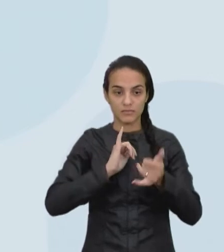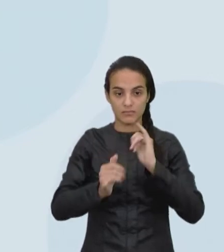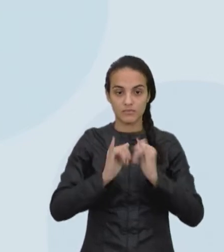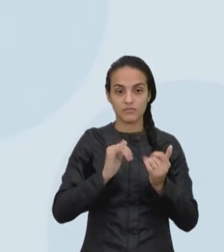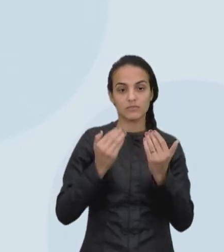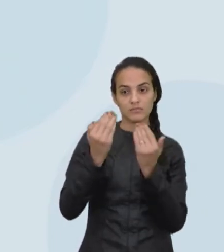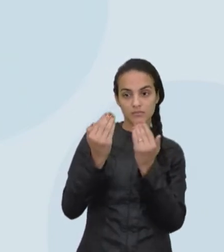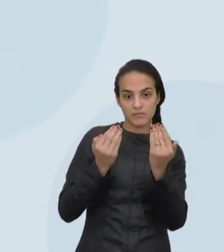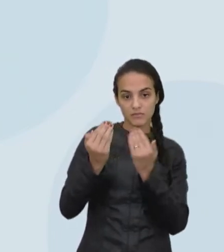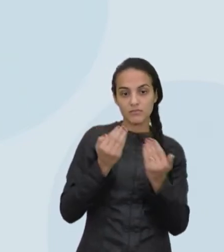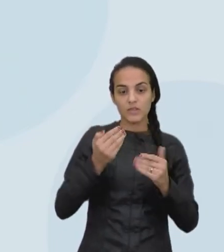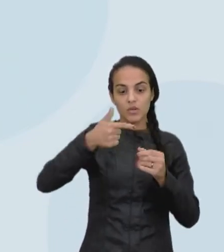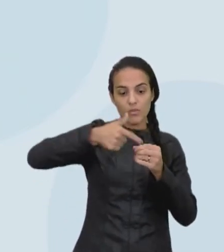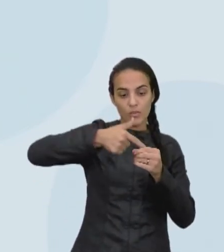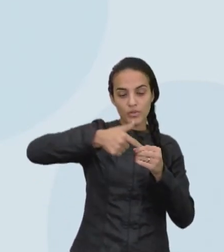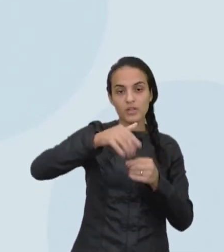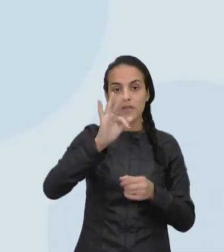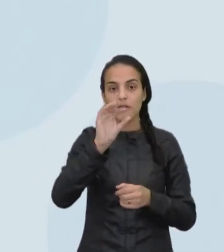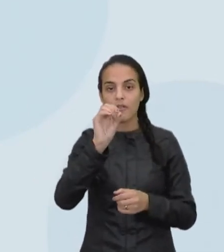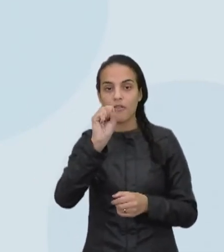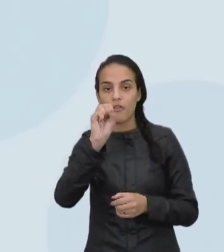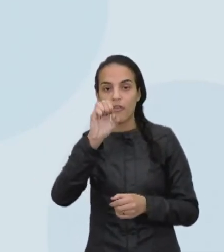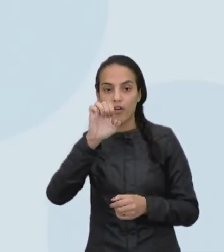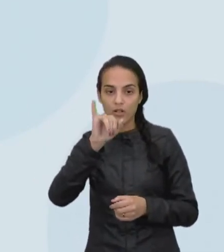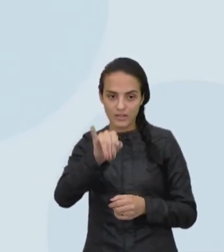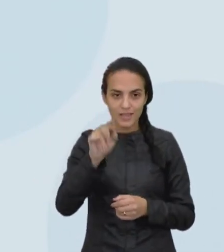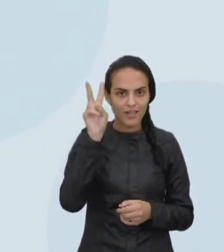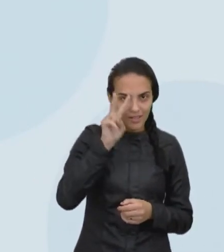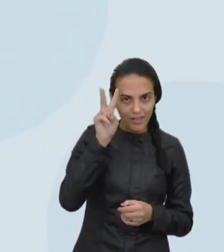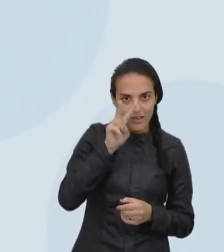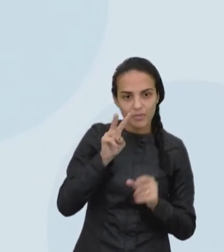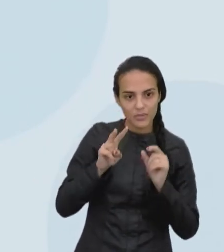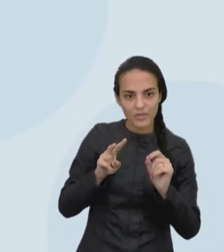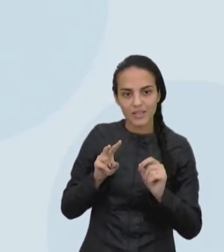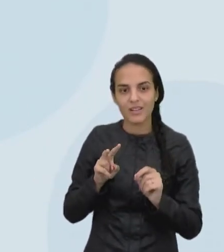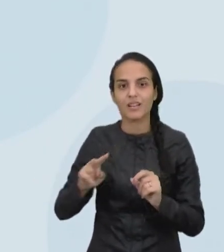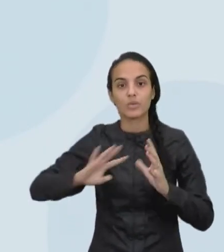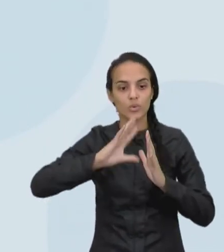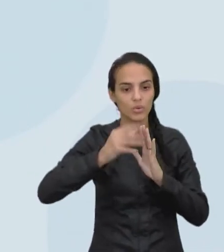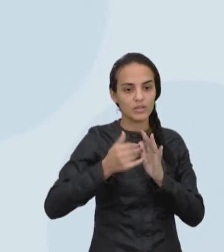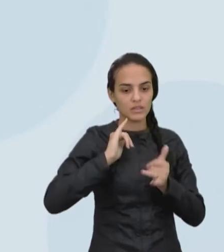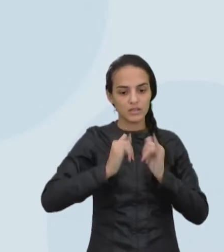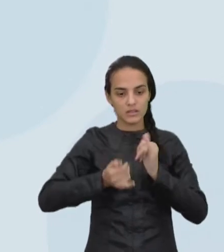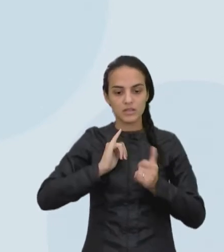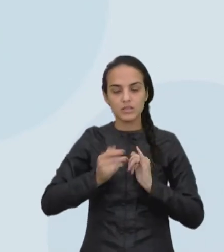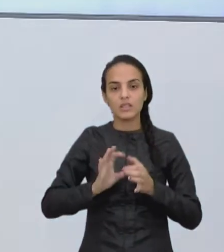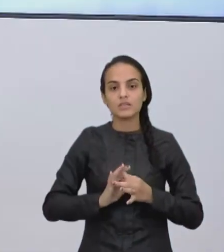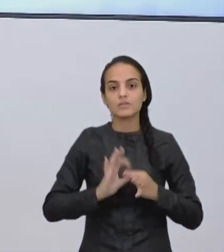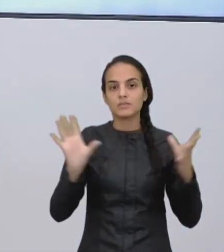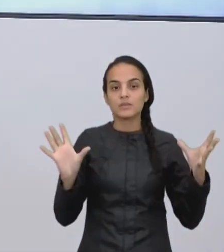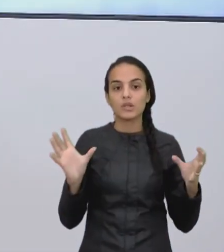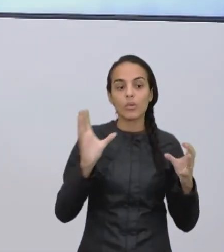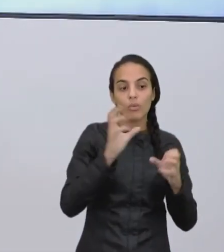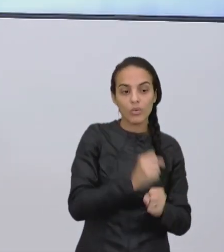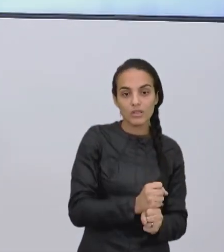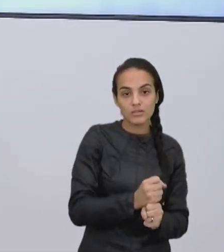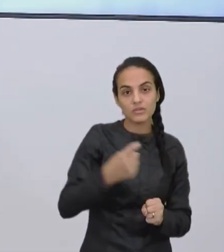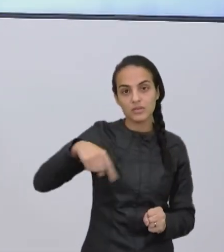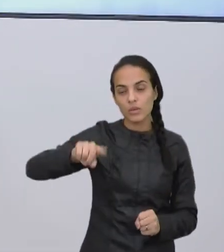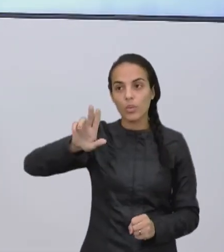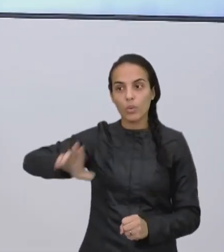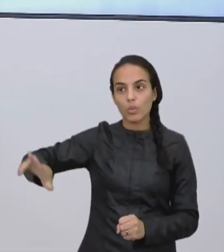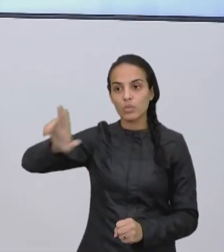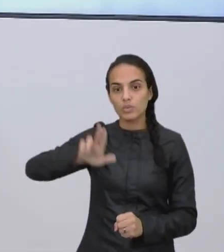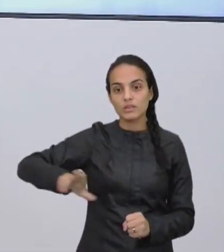com os combustíveis fósseis. Lembra o que é a eficiência, né? De toda a energia disponível, quanto que ele usa